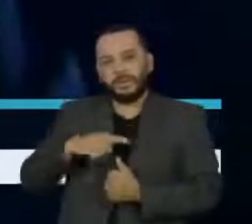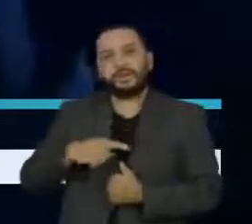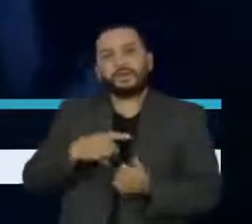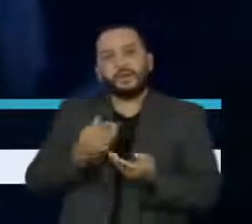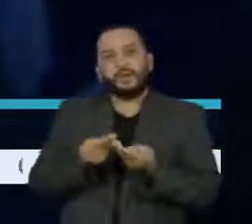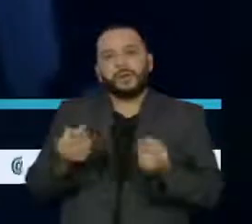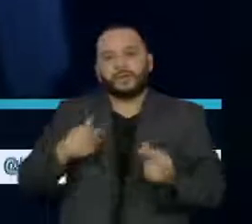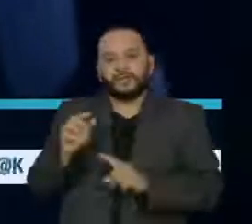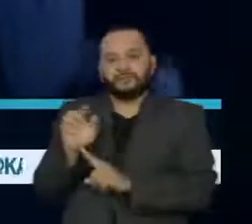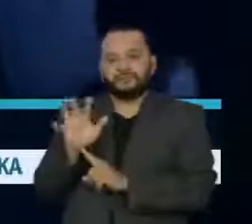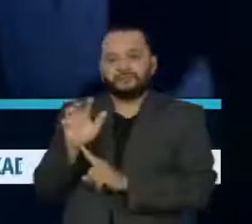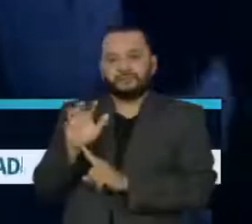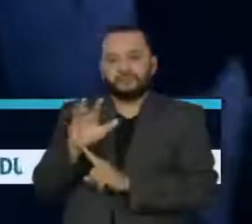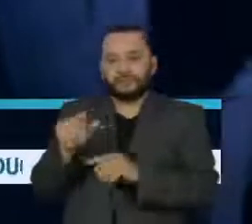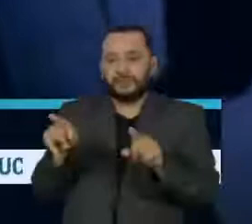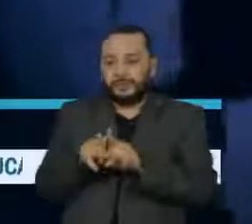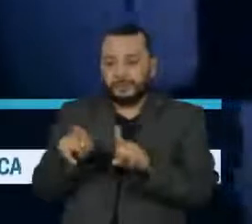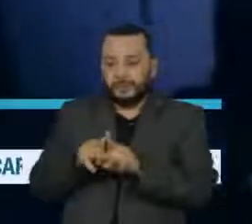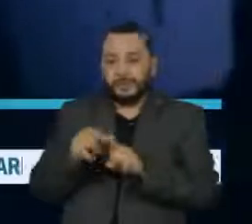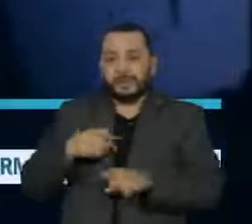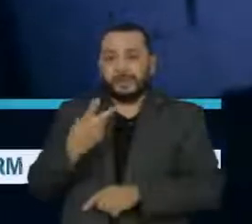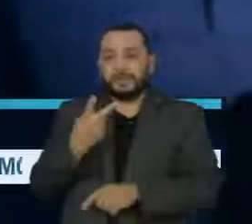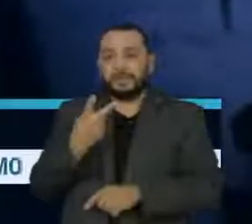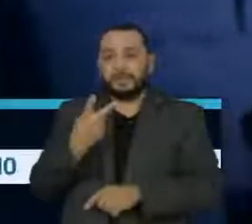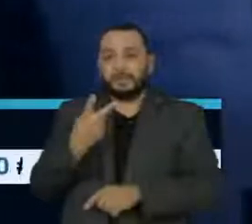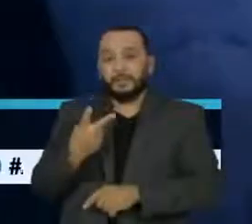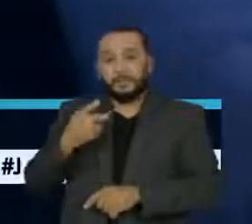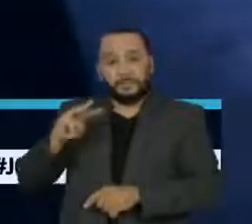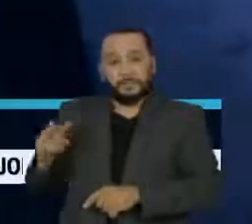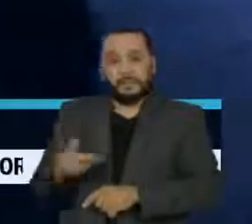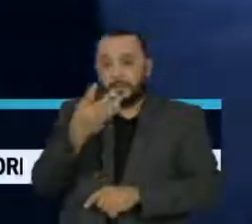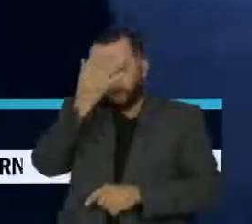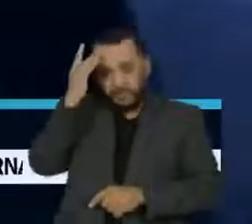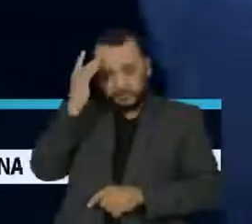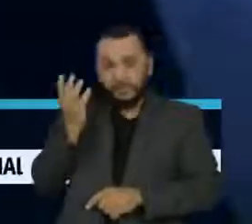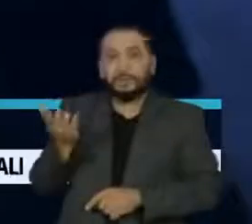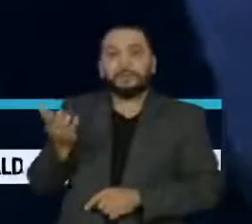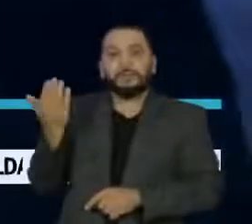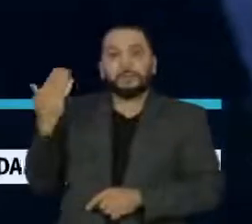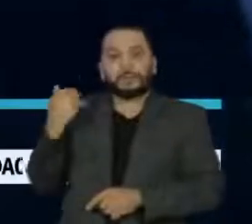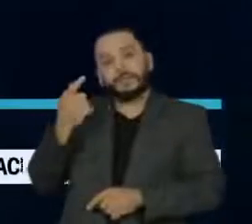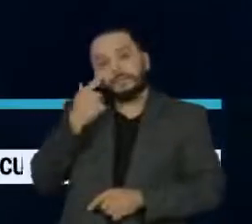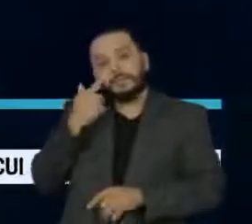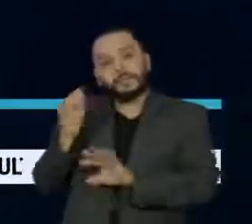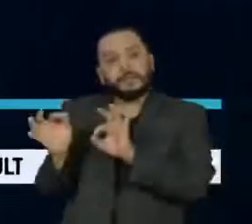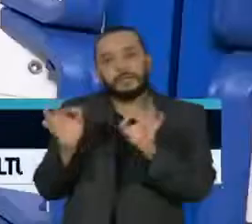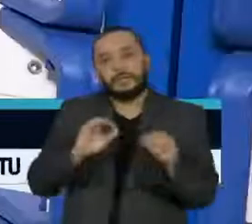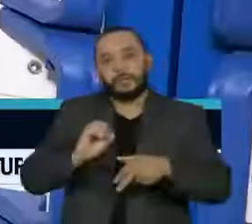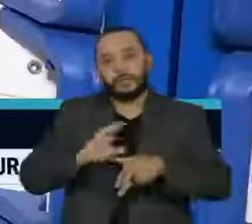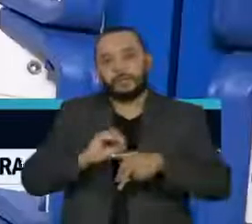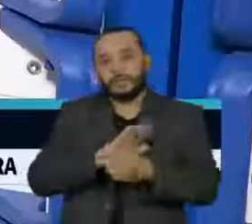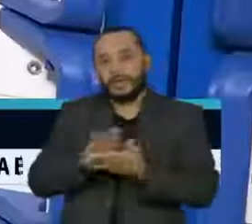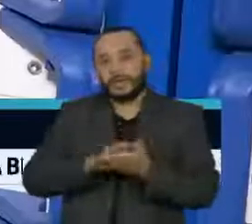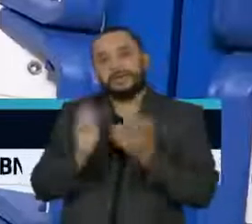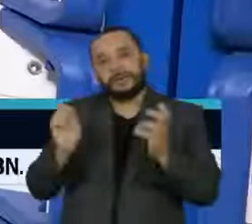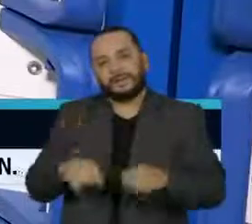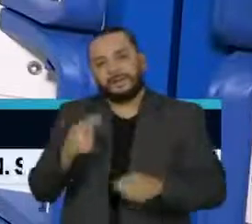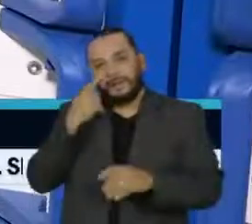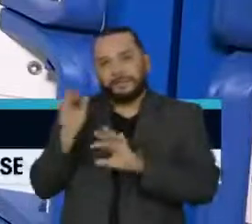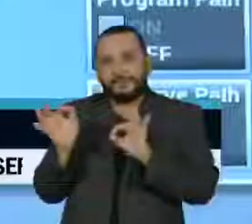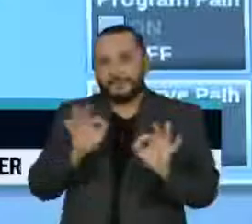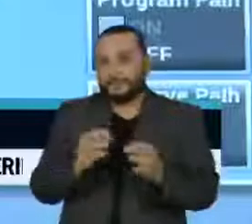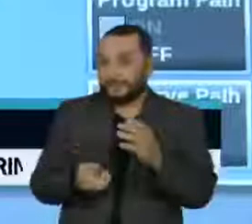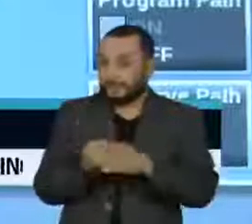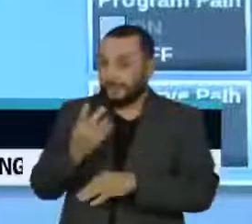e ainda incluir mais de 2 milhões de telespectadores que antes não recebiam a nossa programação. Ele nasceu